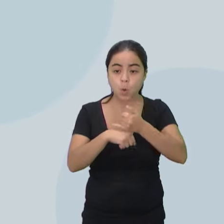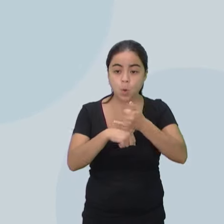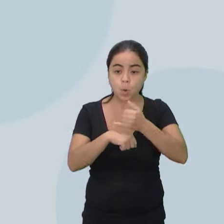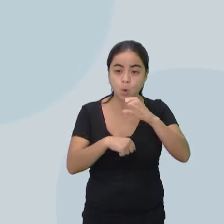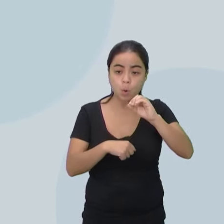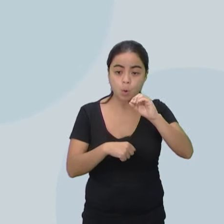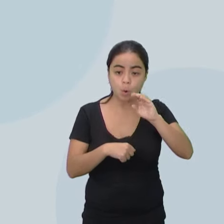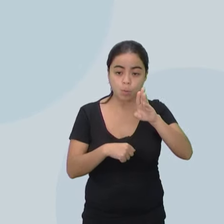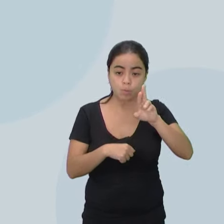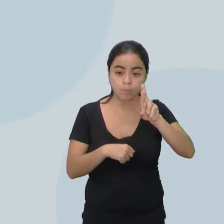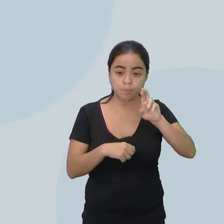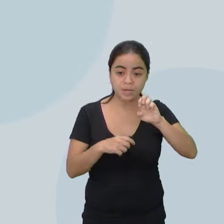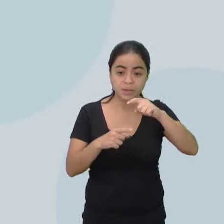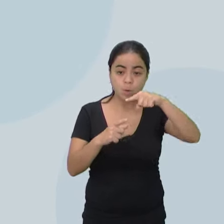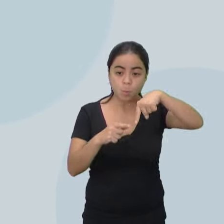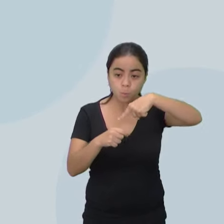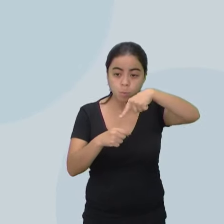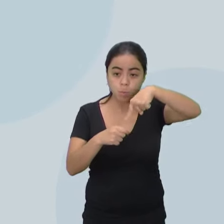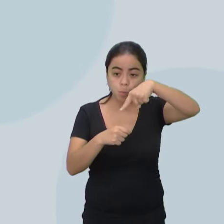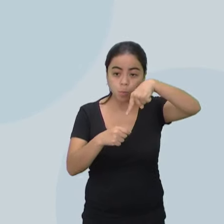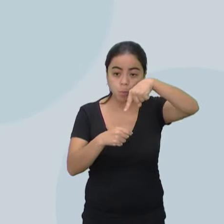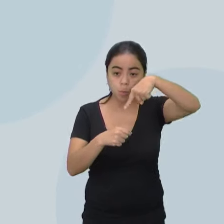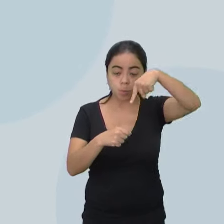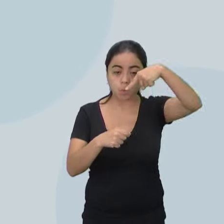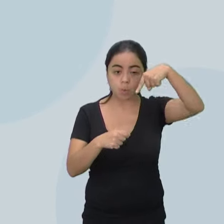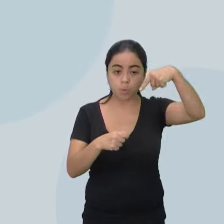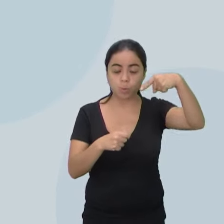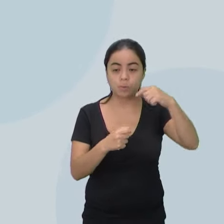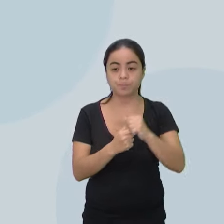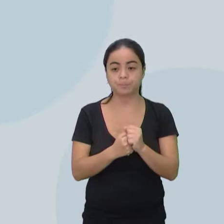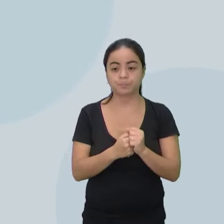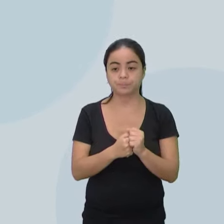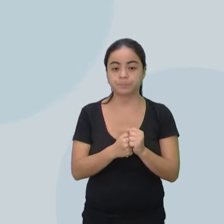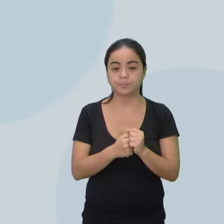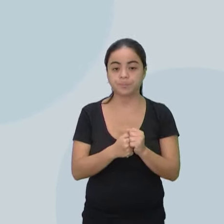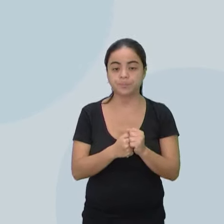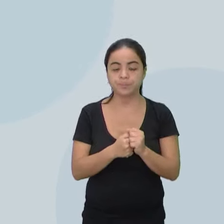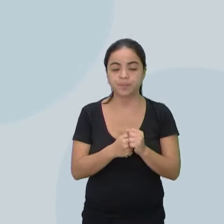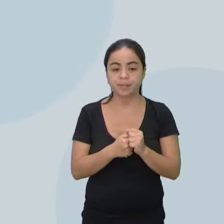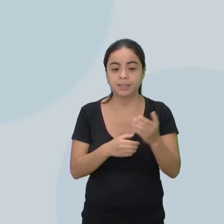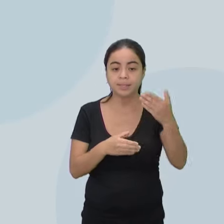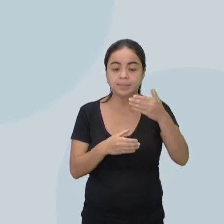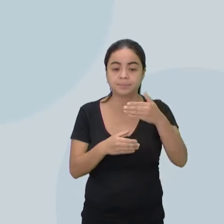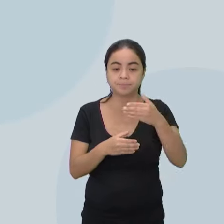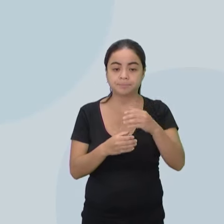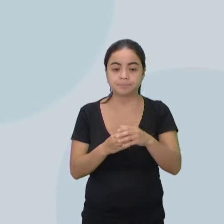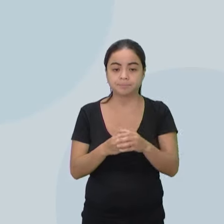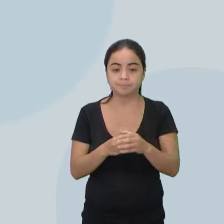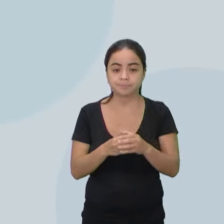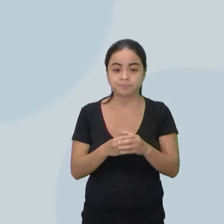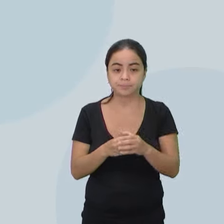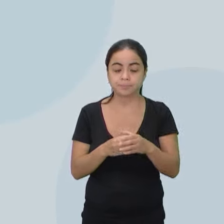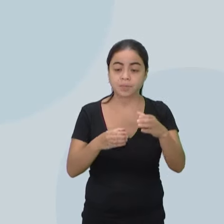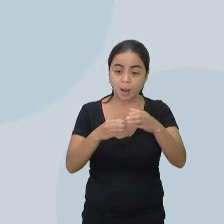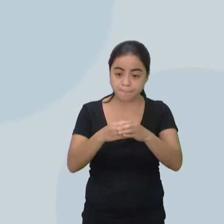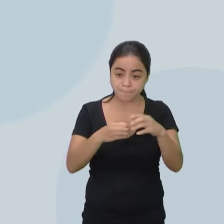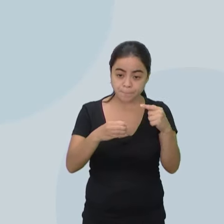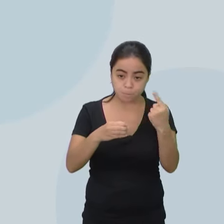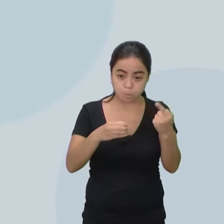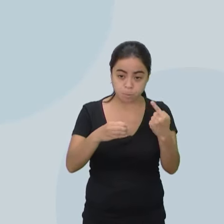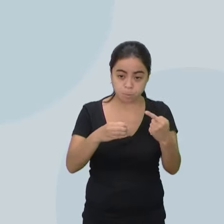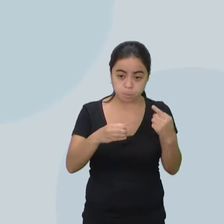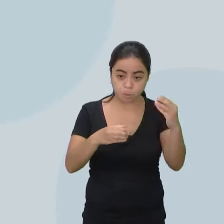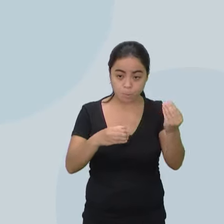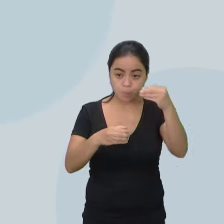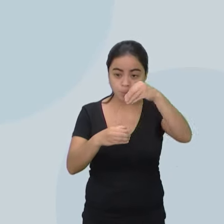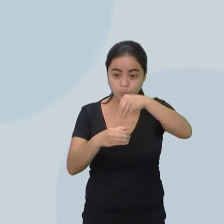enroladinho, quase que nem uma mola, mas todo juntinho, tá? Isso que é uma bobina, tá certo? Então, ó, ele tem uma bobina